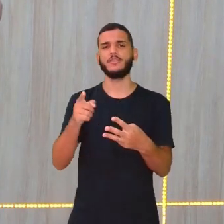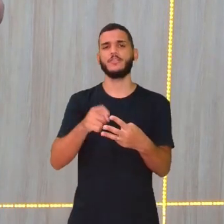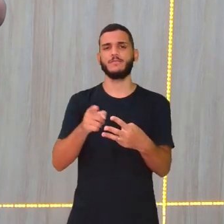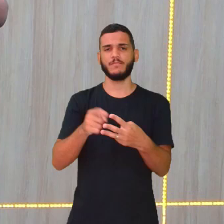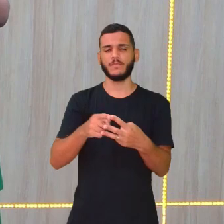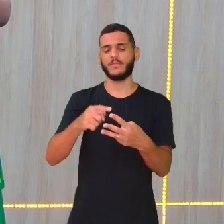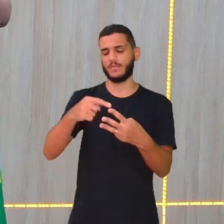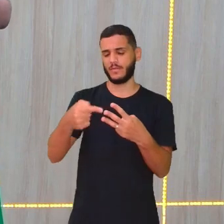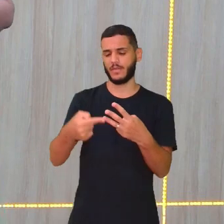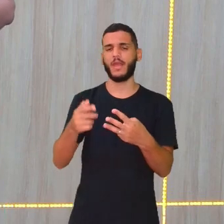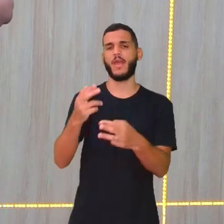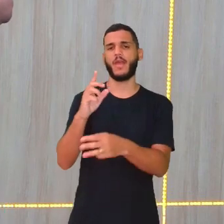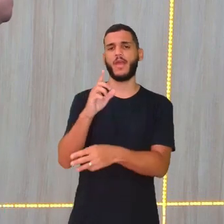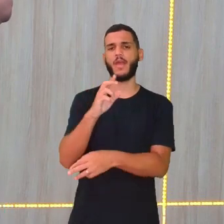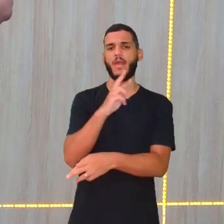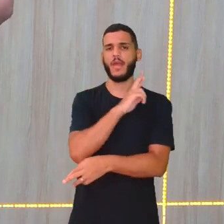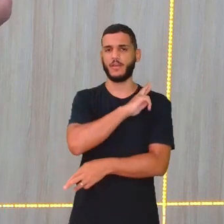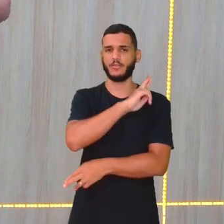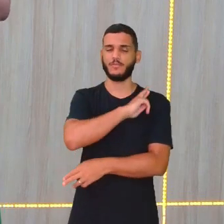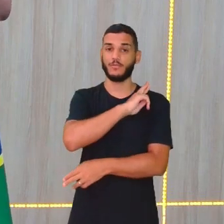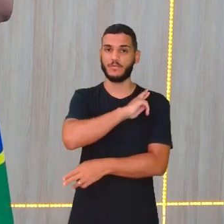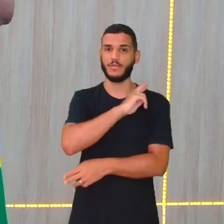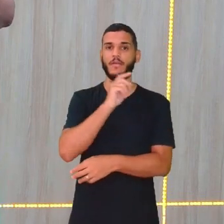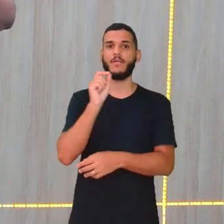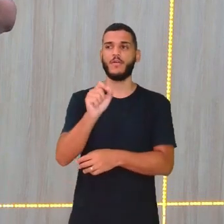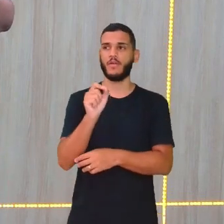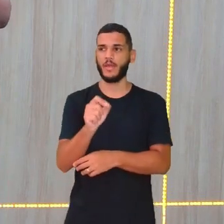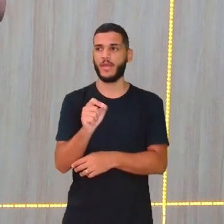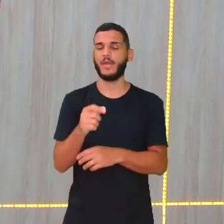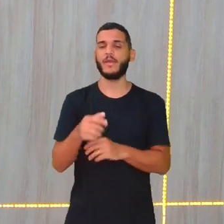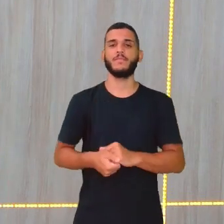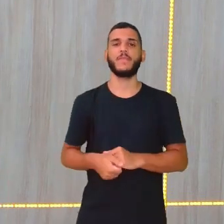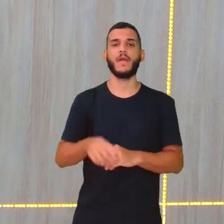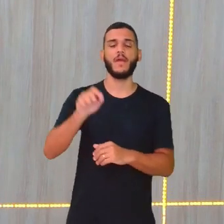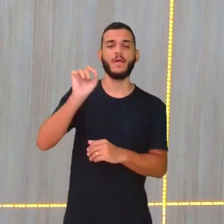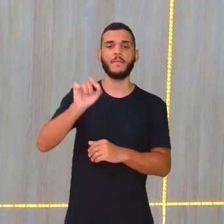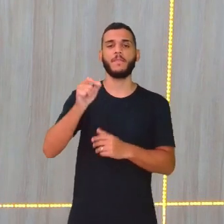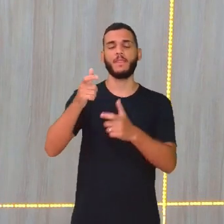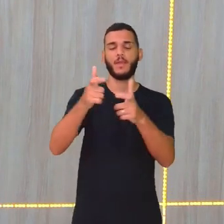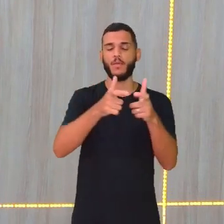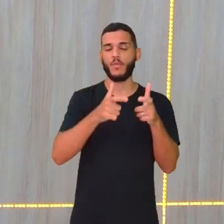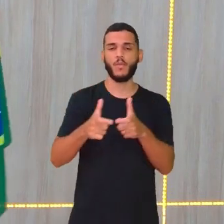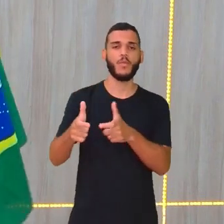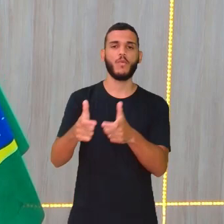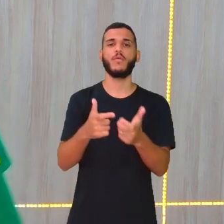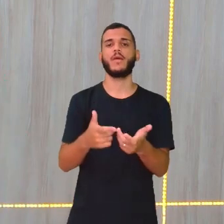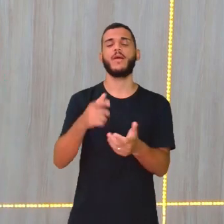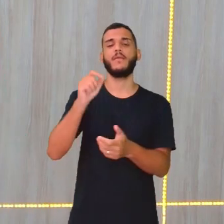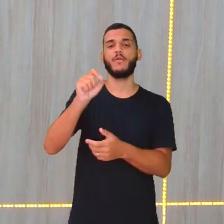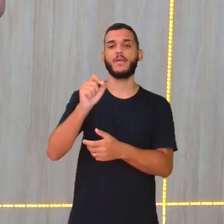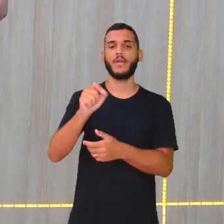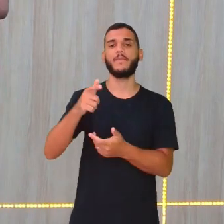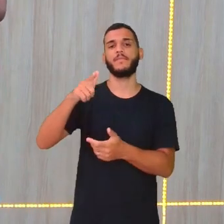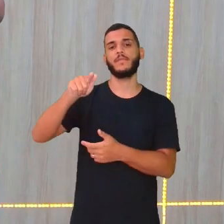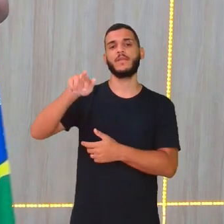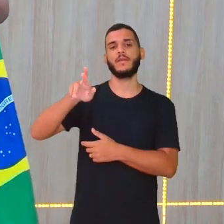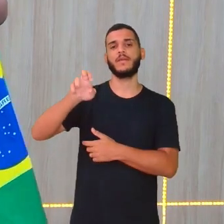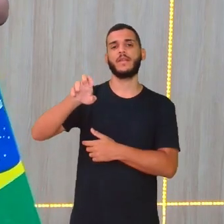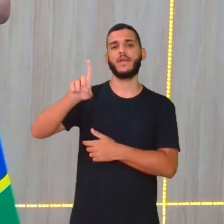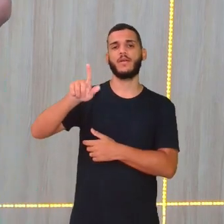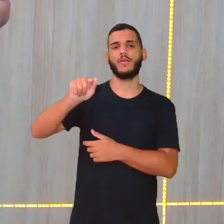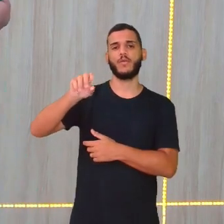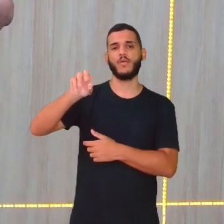Santos, que é da UTEC Gregório Bezerra. E em nome, né, da multiplicadora Juliana Santos, eu gostaria aqui de saudar todas